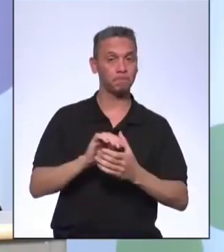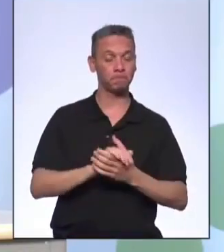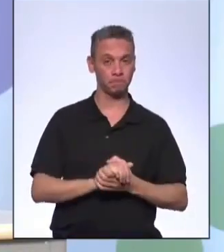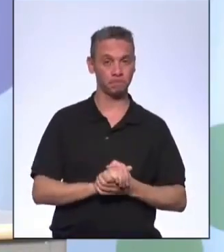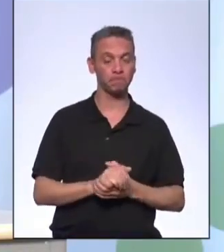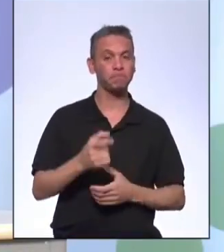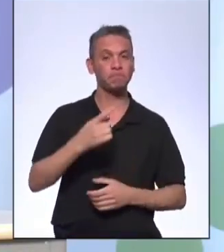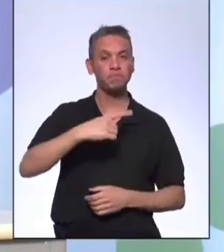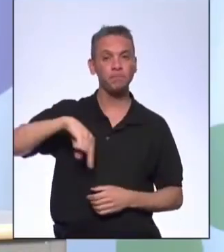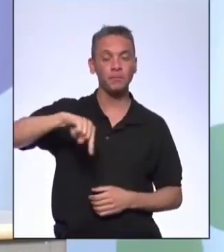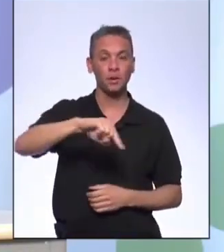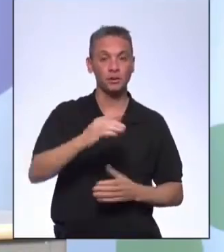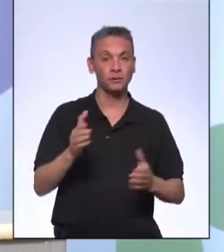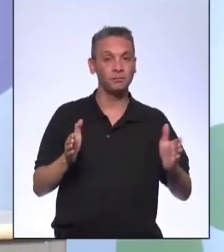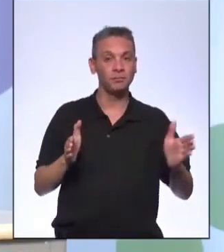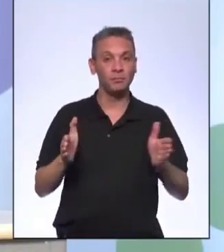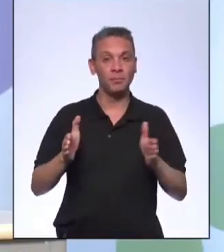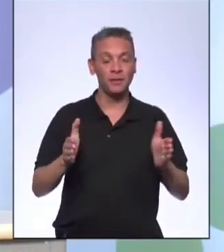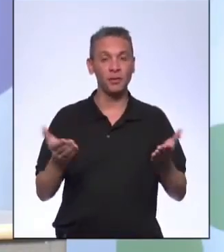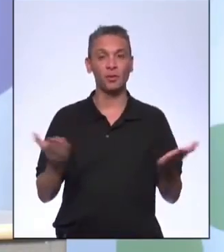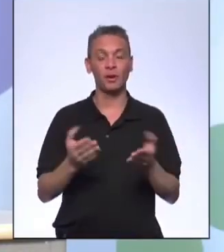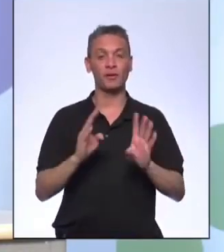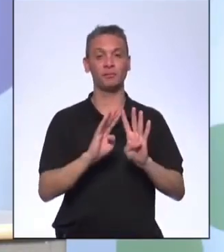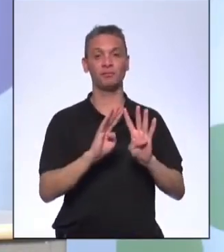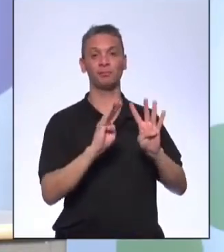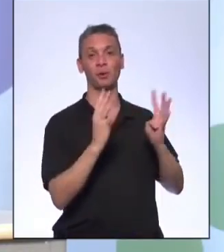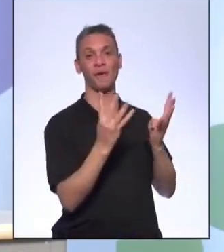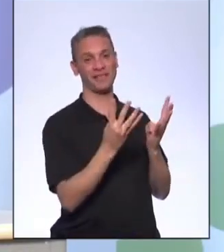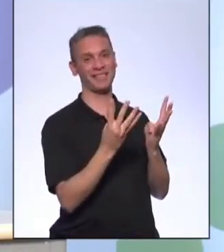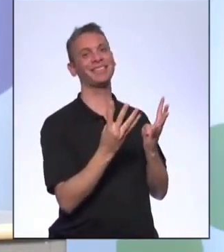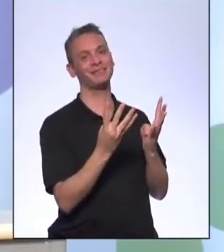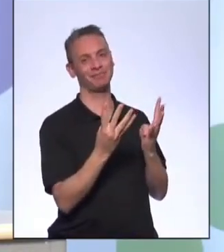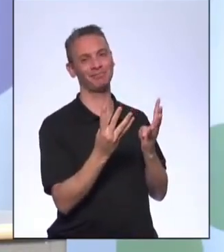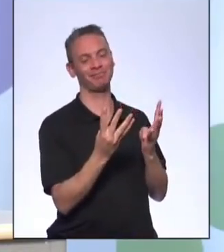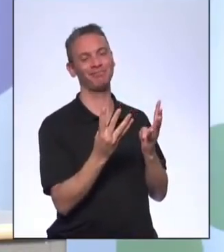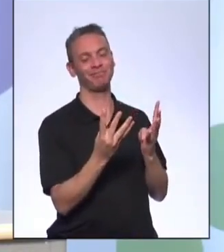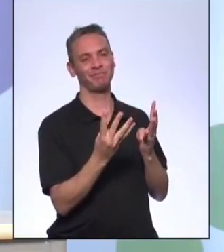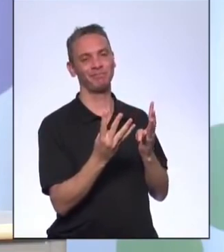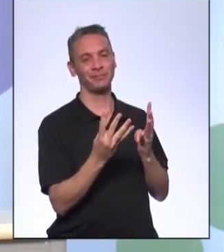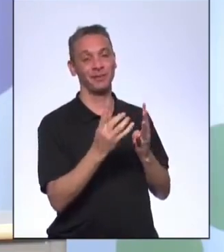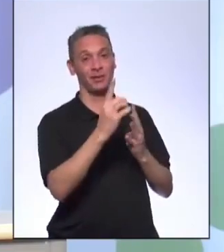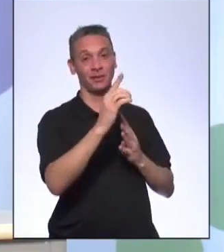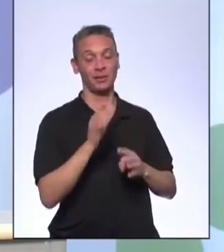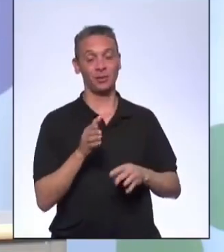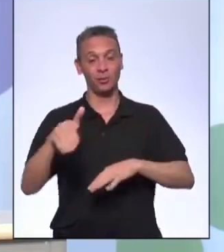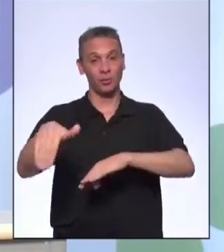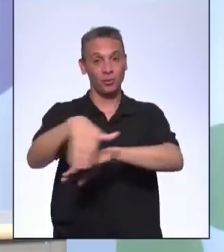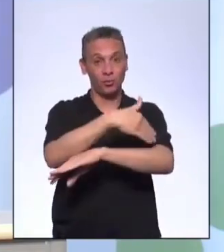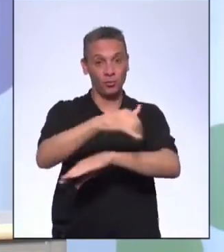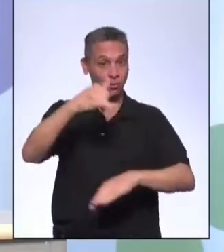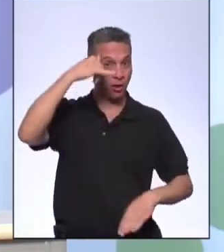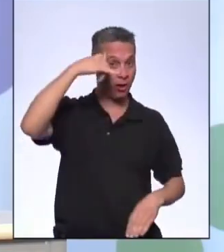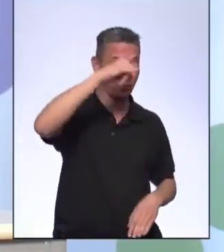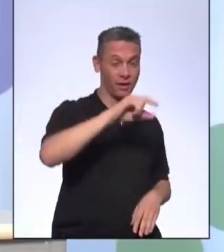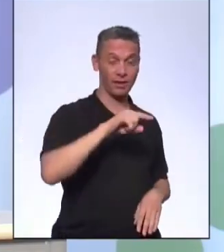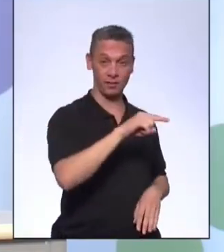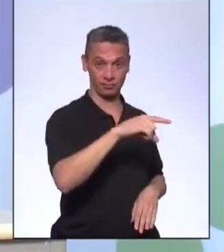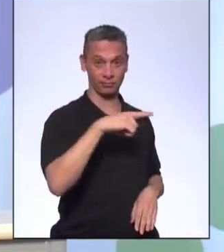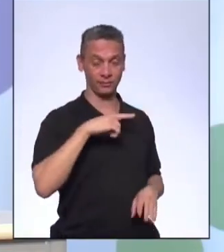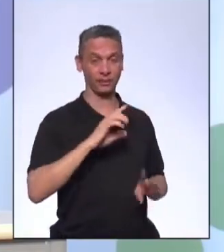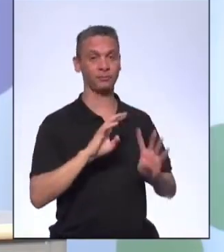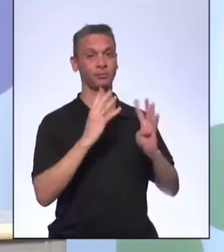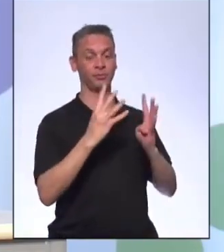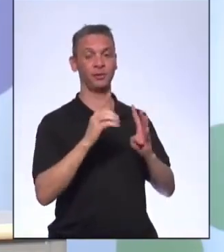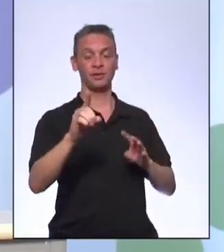nós estamos nesse período, né, no período da quarentena, e vocês têm acesso. Hoje, a aula ela é